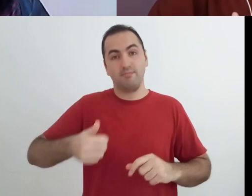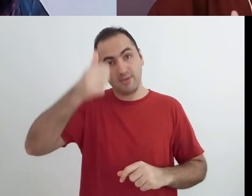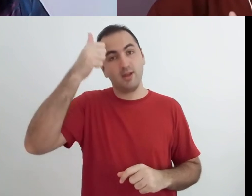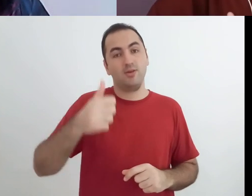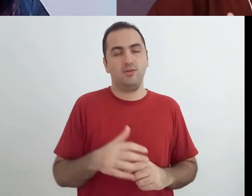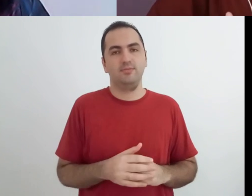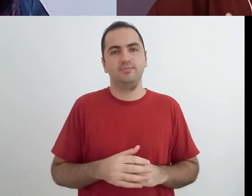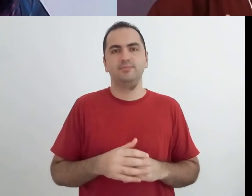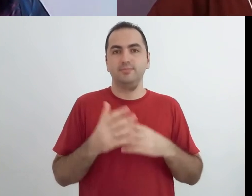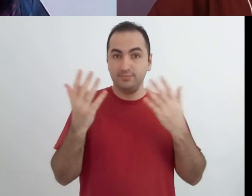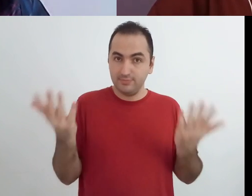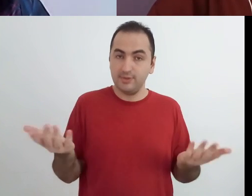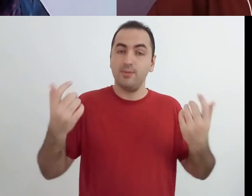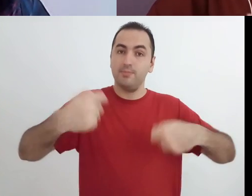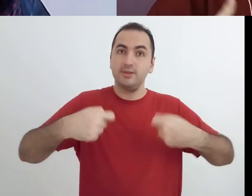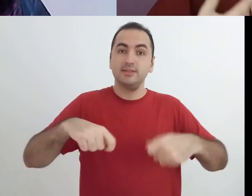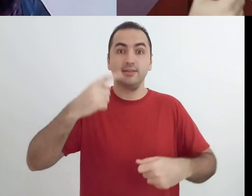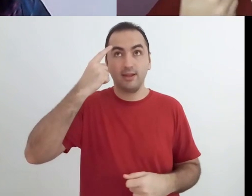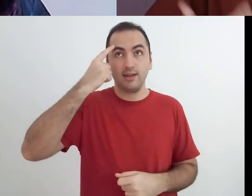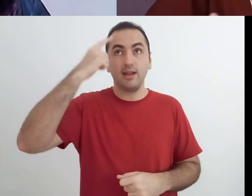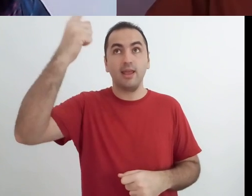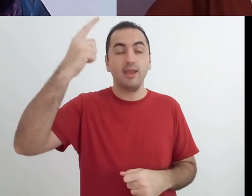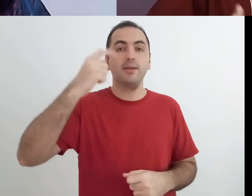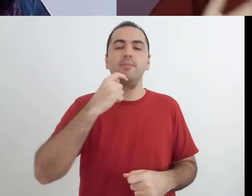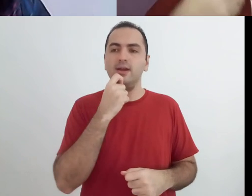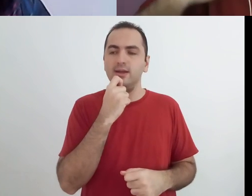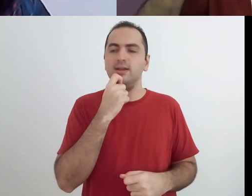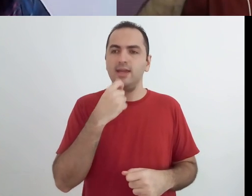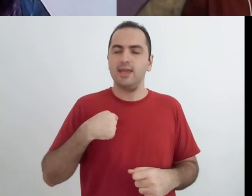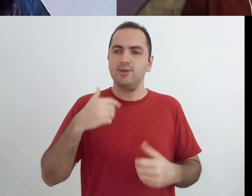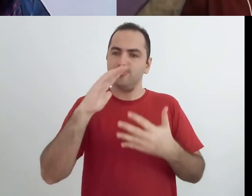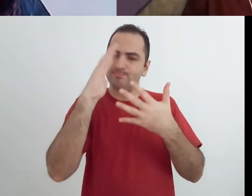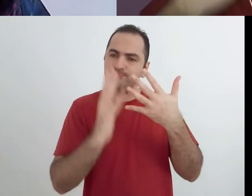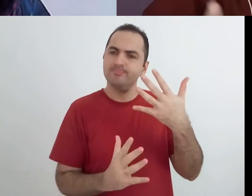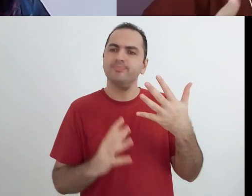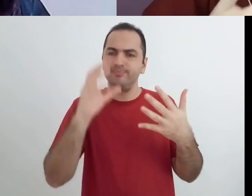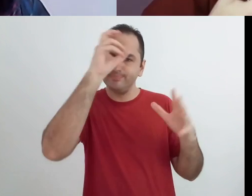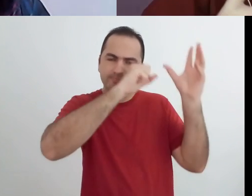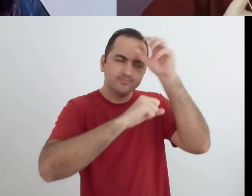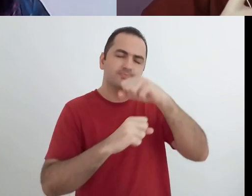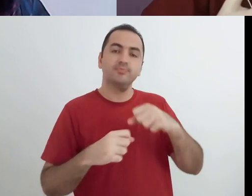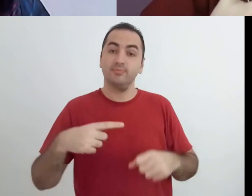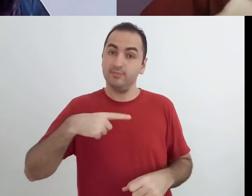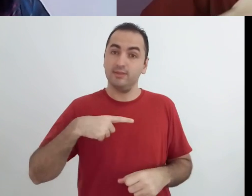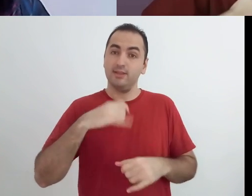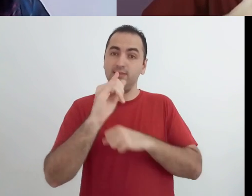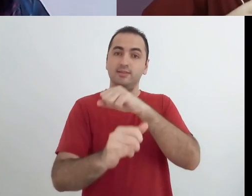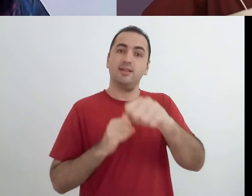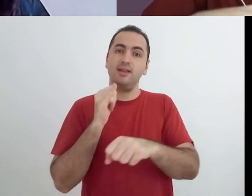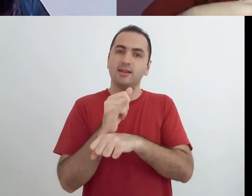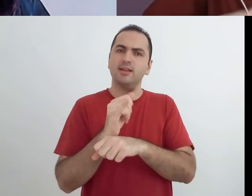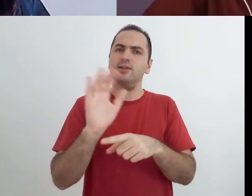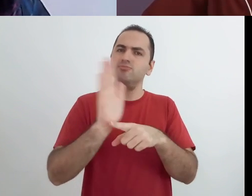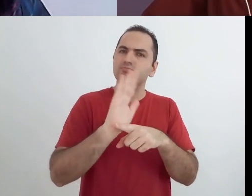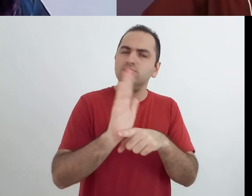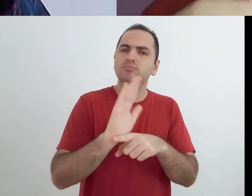é importante lembrar disso e se esforçar, né? Na internet tem muita informação hoje em dia,